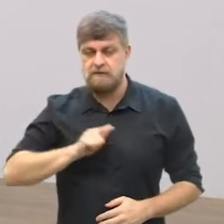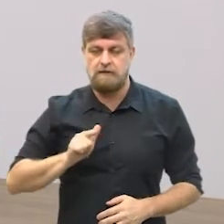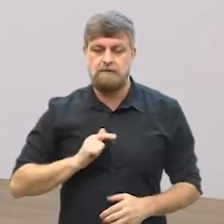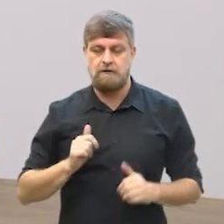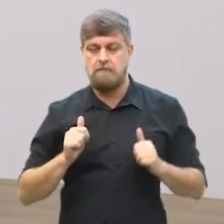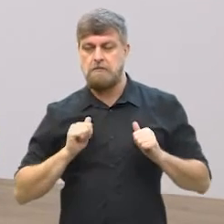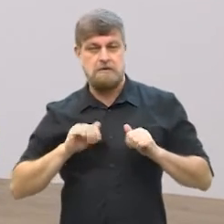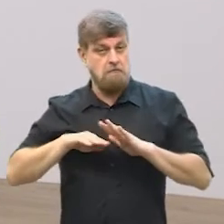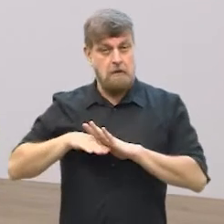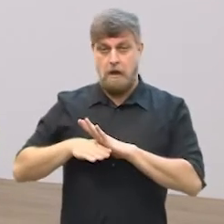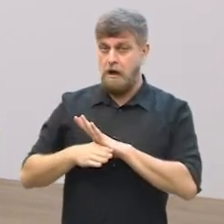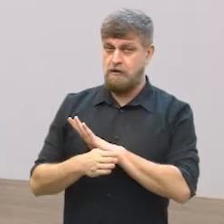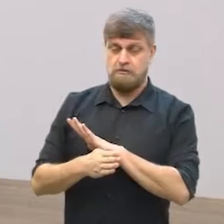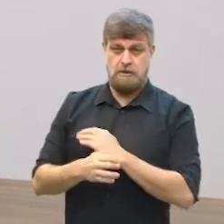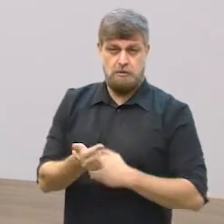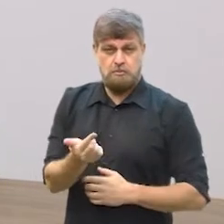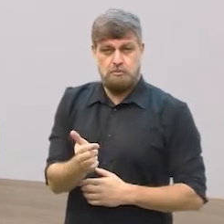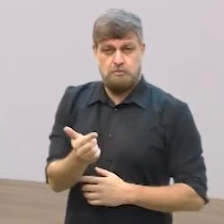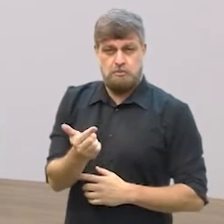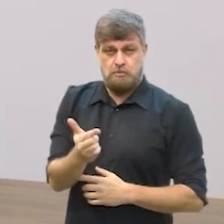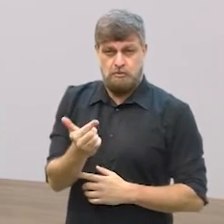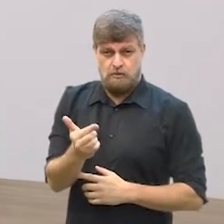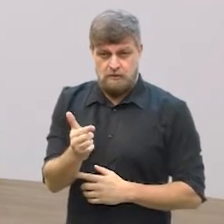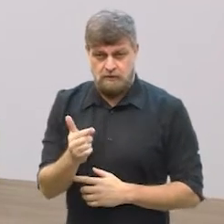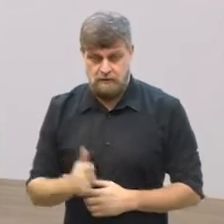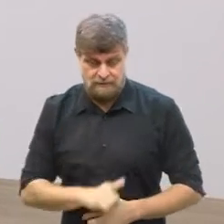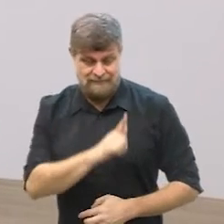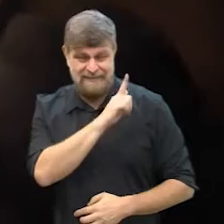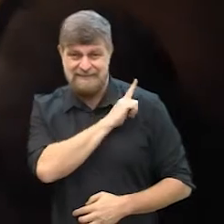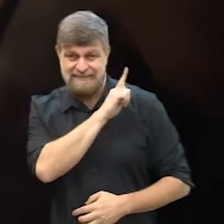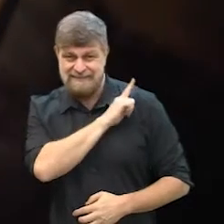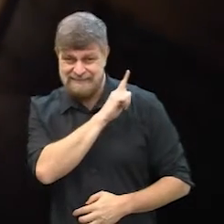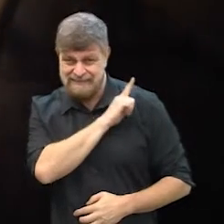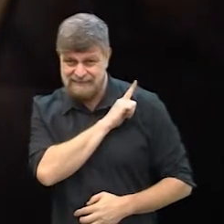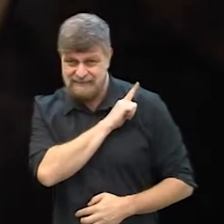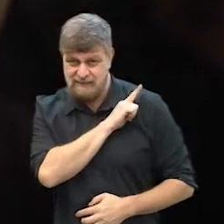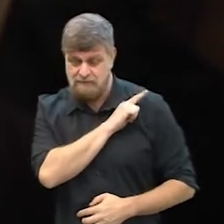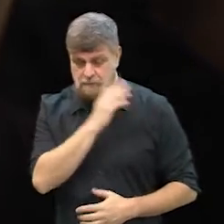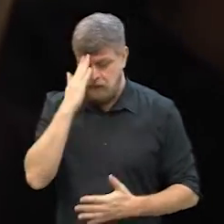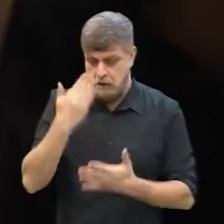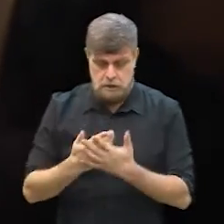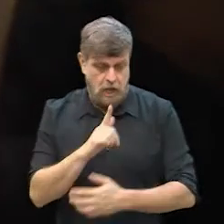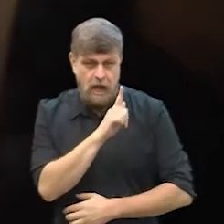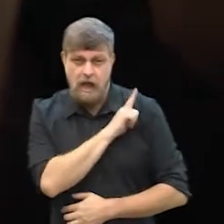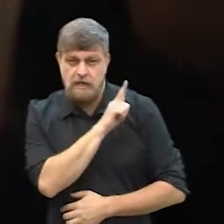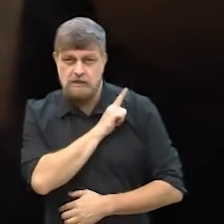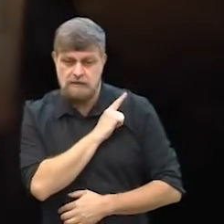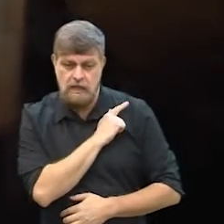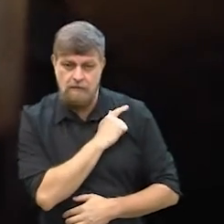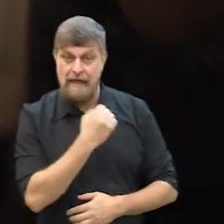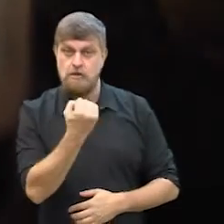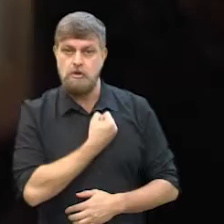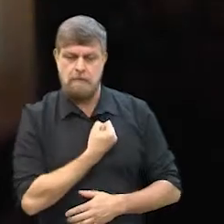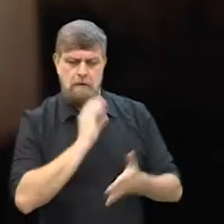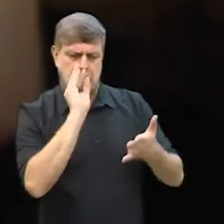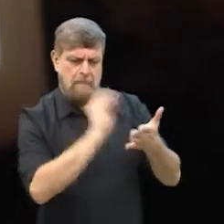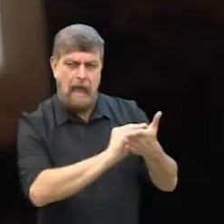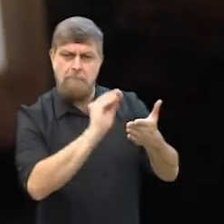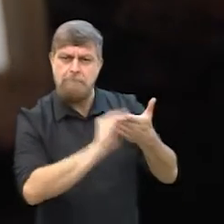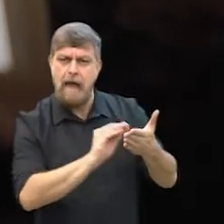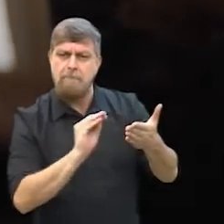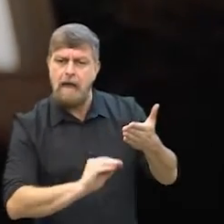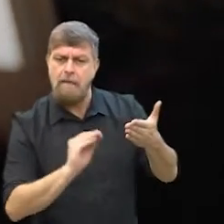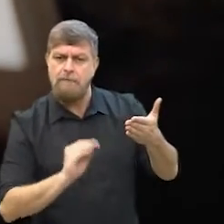não está acostumado com o processo de gestão, acredito que gestão é simplesmente registrar